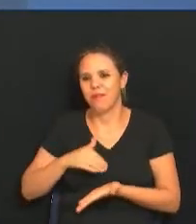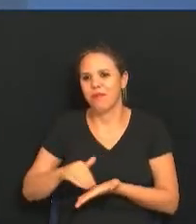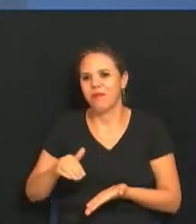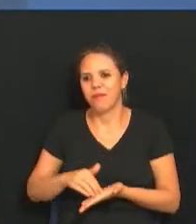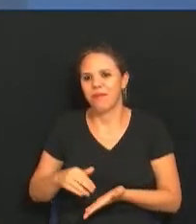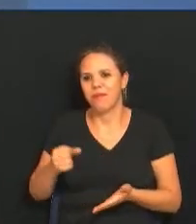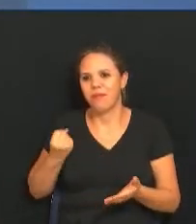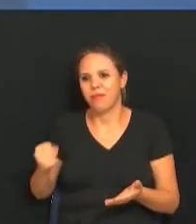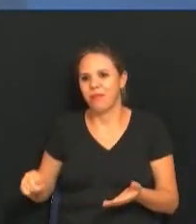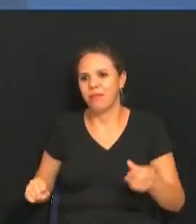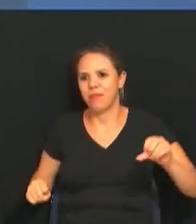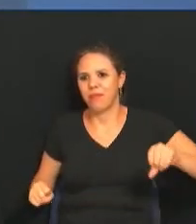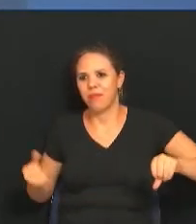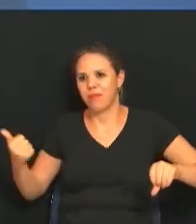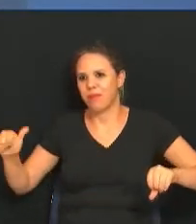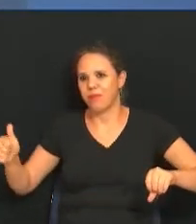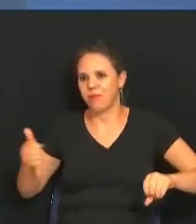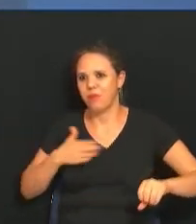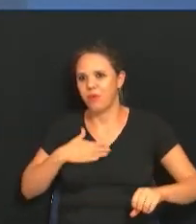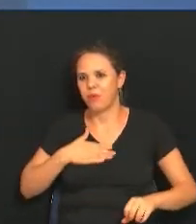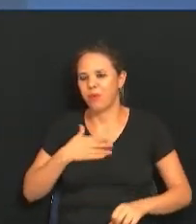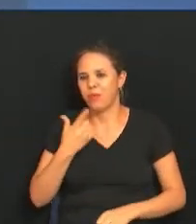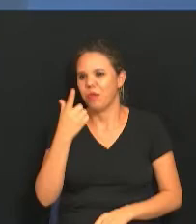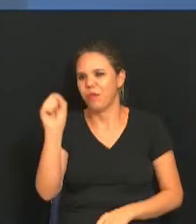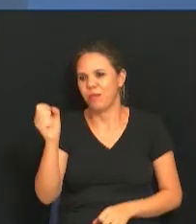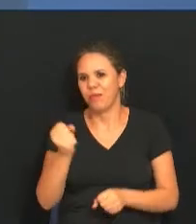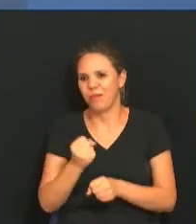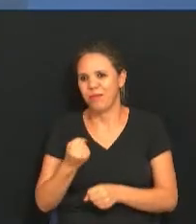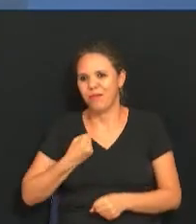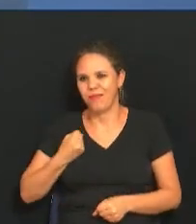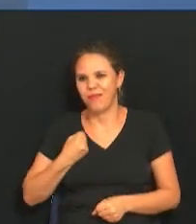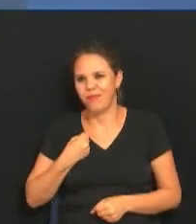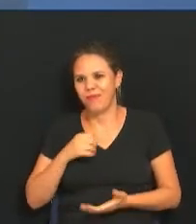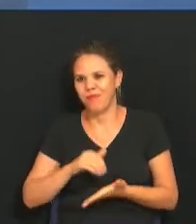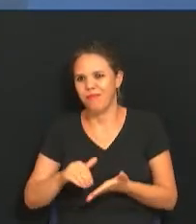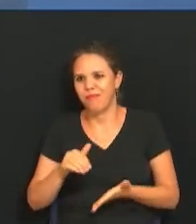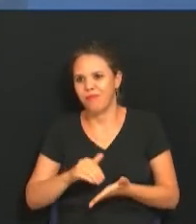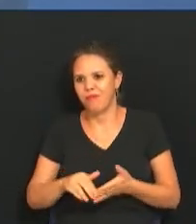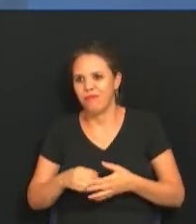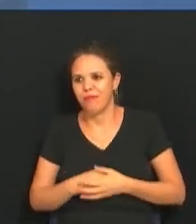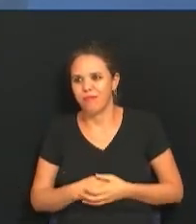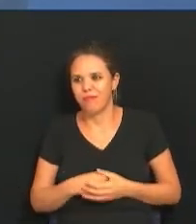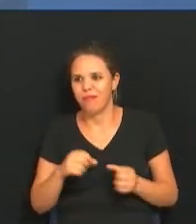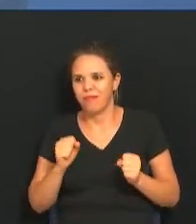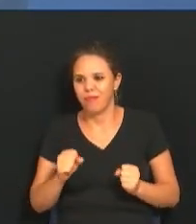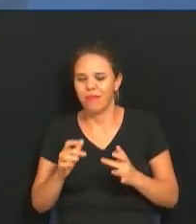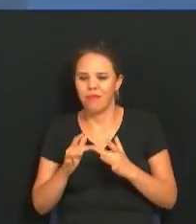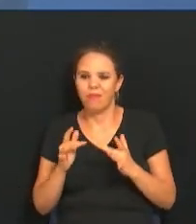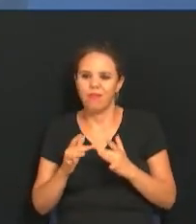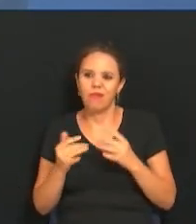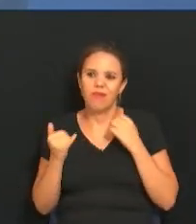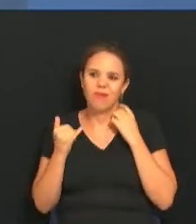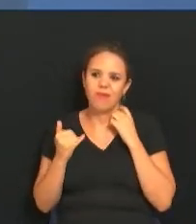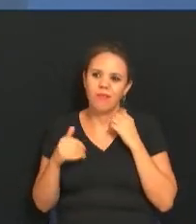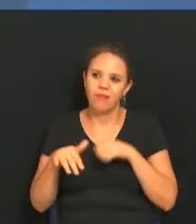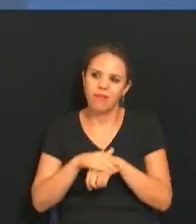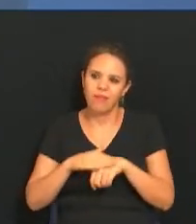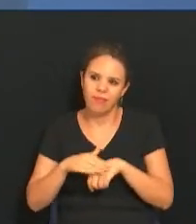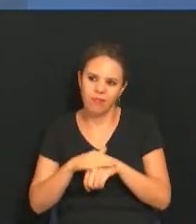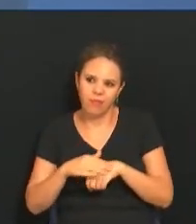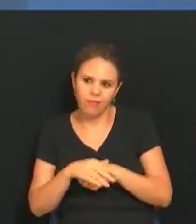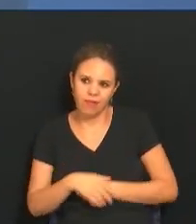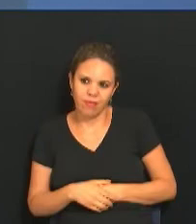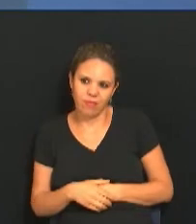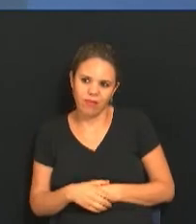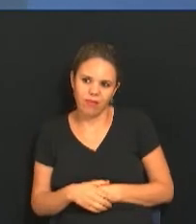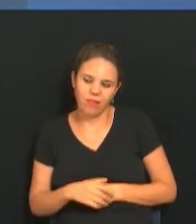8, 9, 11, 13, 15, mas o 10 é o nosso gabinete e você pode fazer o contato conosco através... Nós